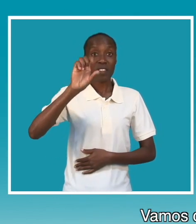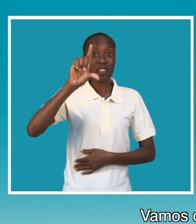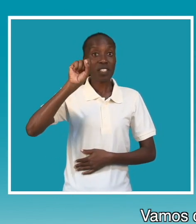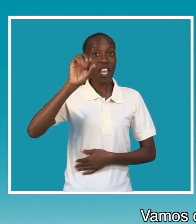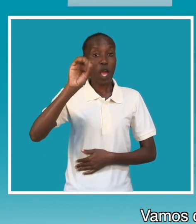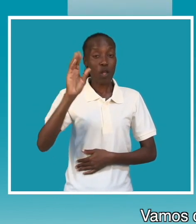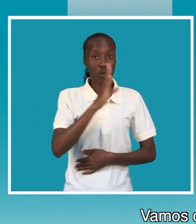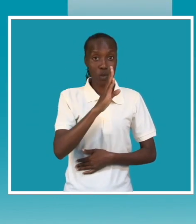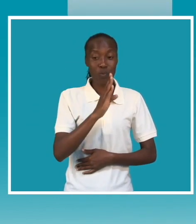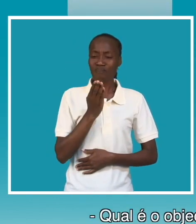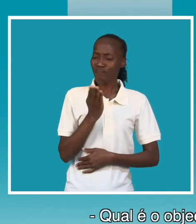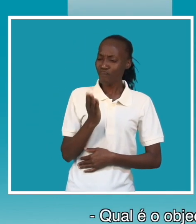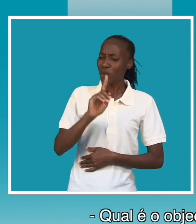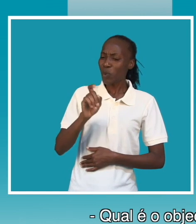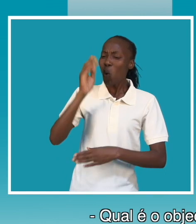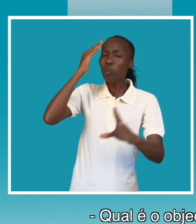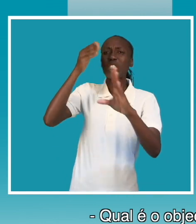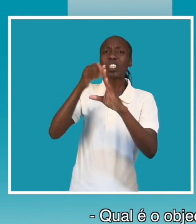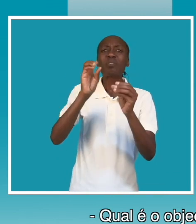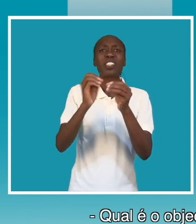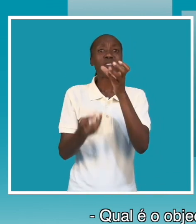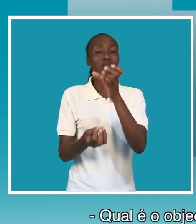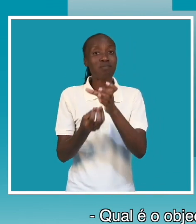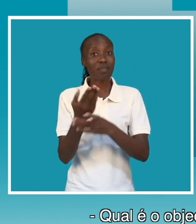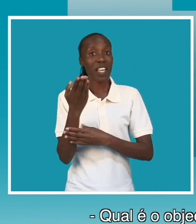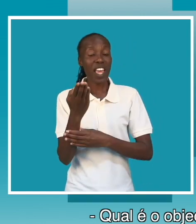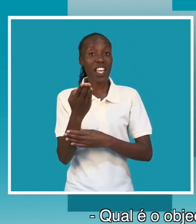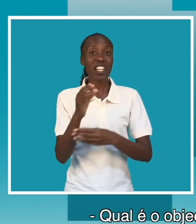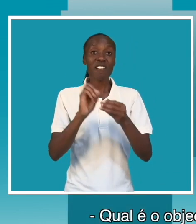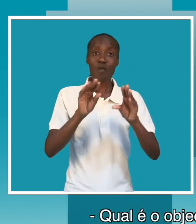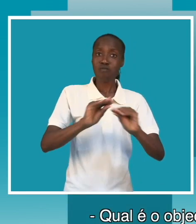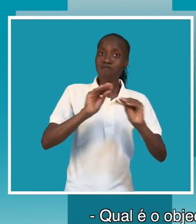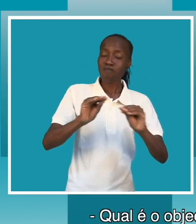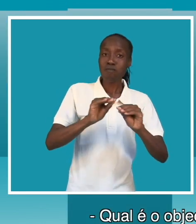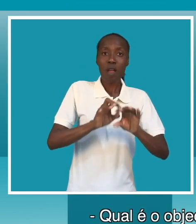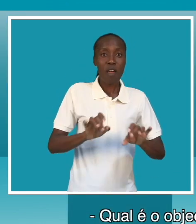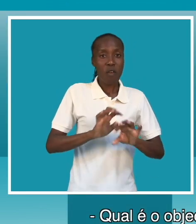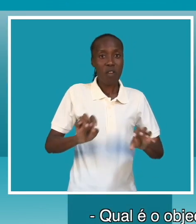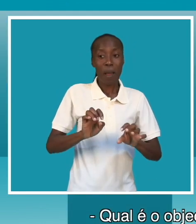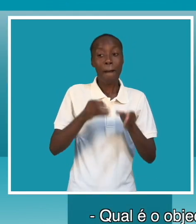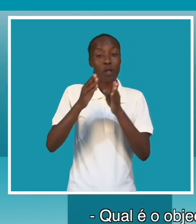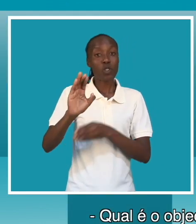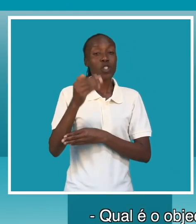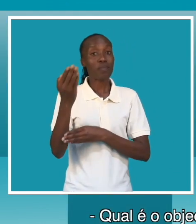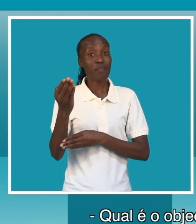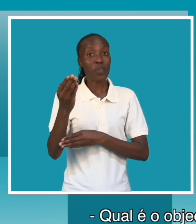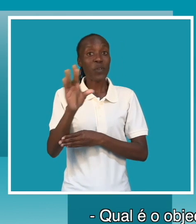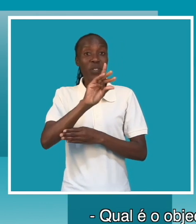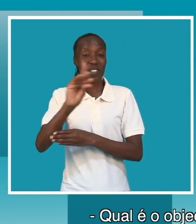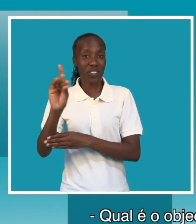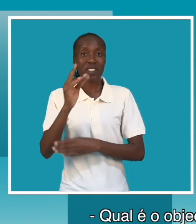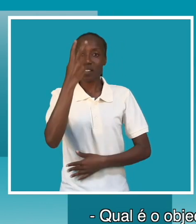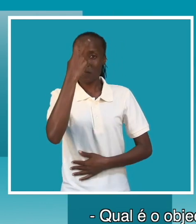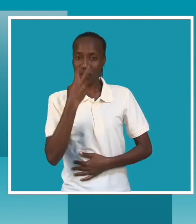Celso Simbini. Qual é o objetivo de criar essa aula de informática para vocês com